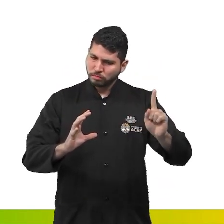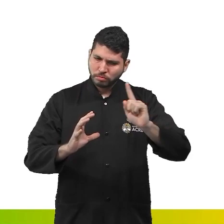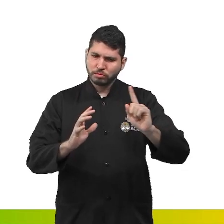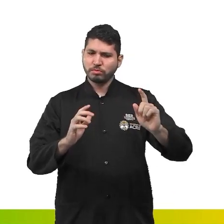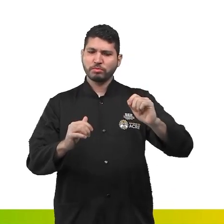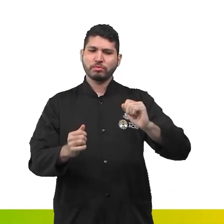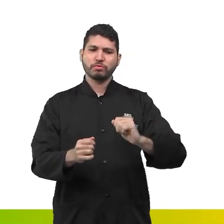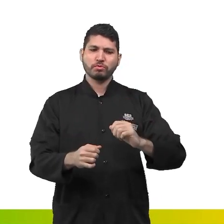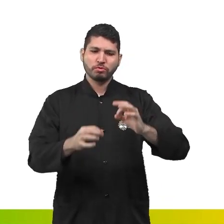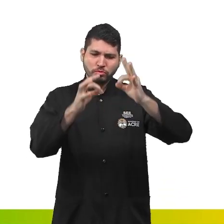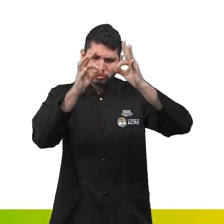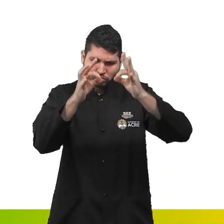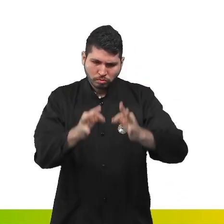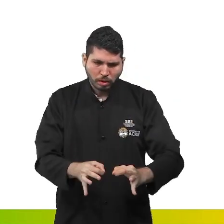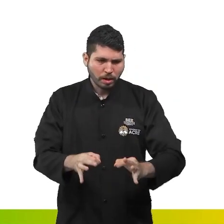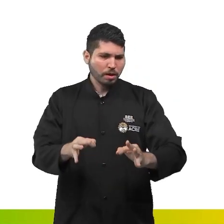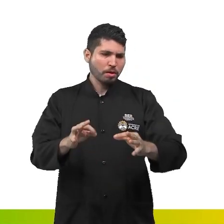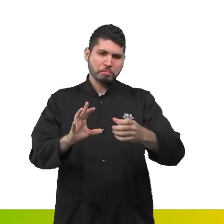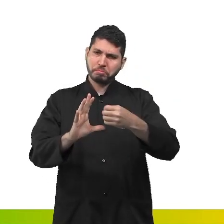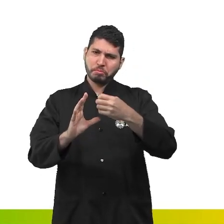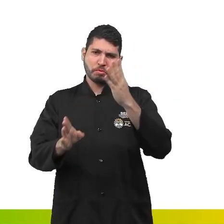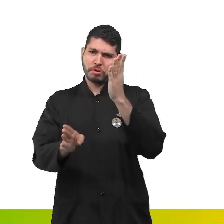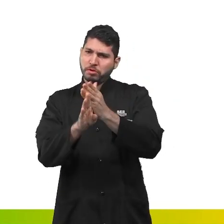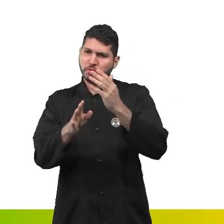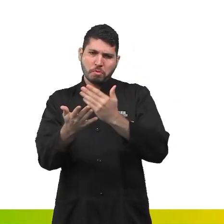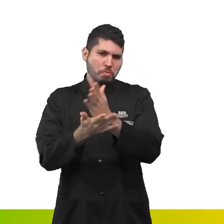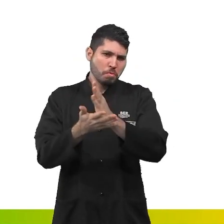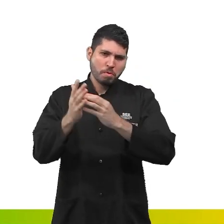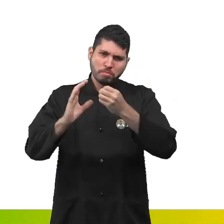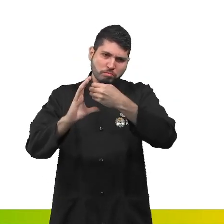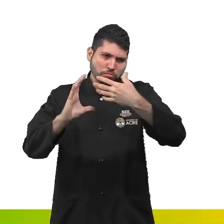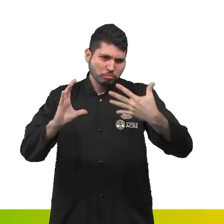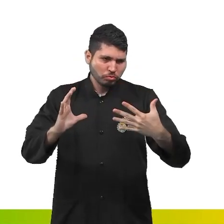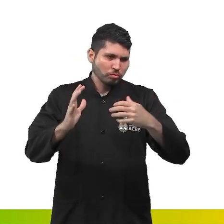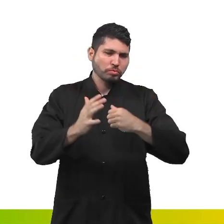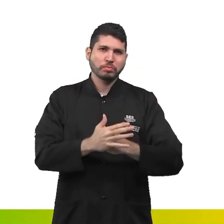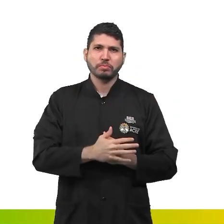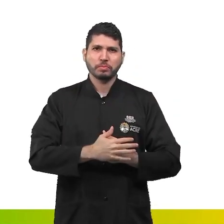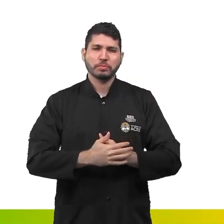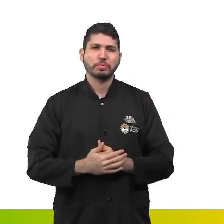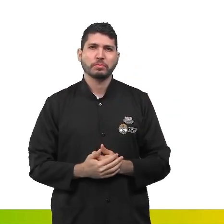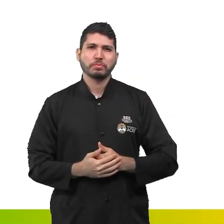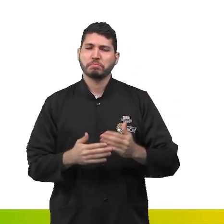em padrões externos ou em valores de outras culturas.